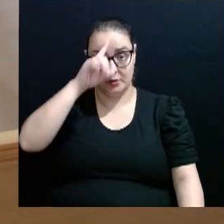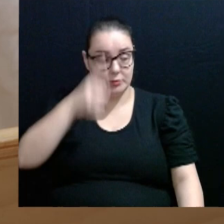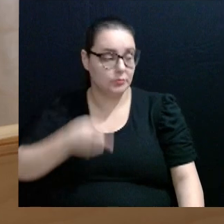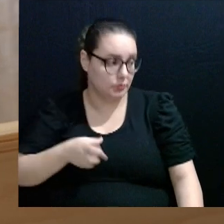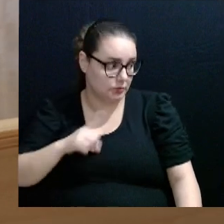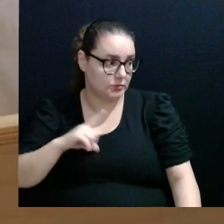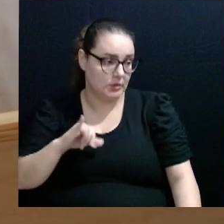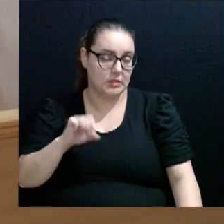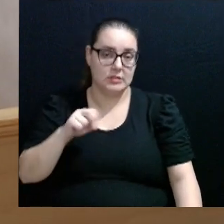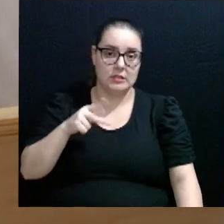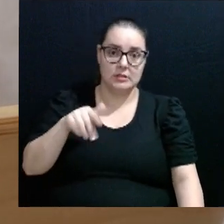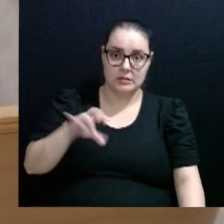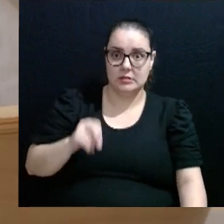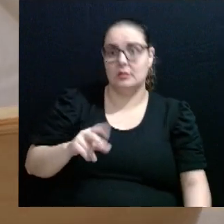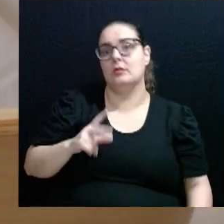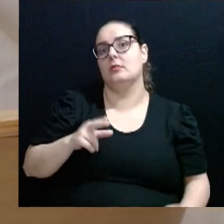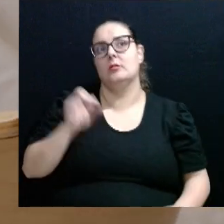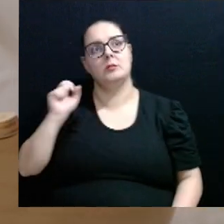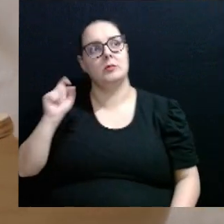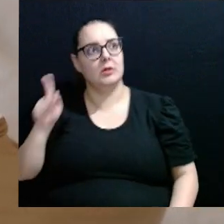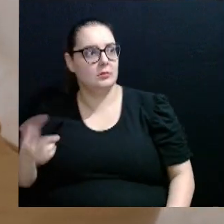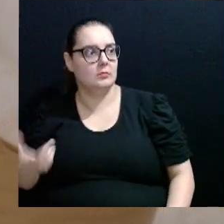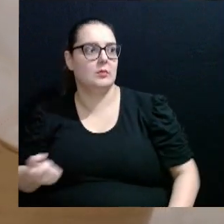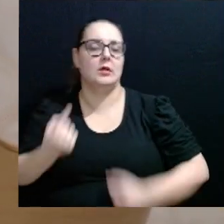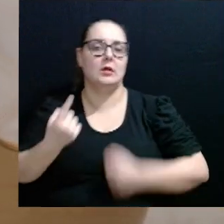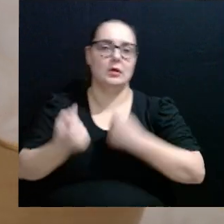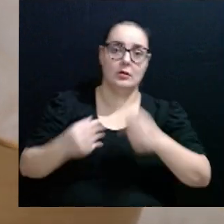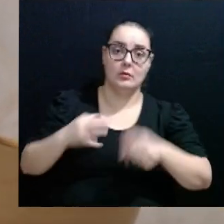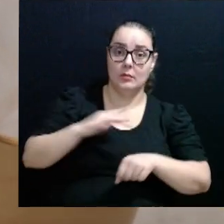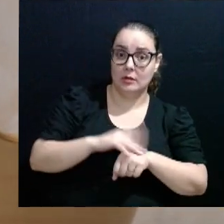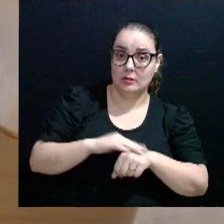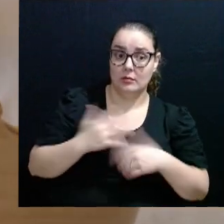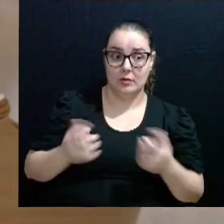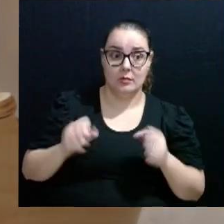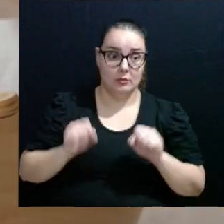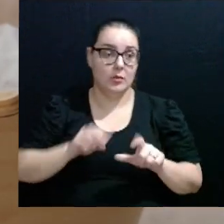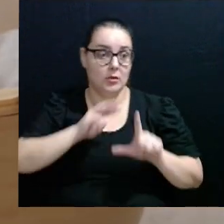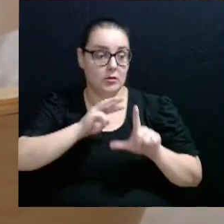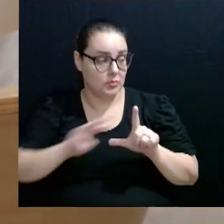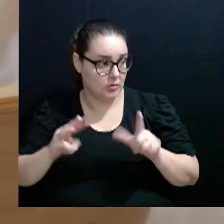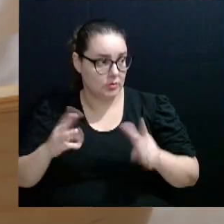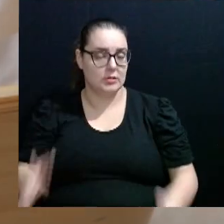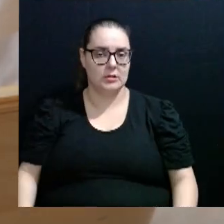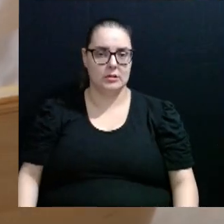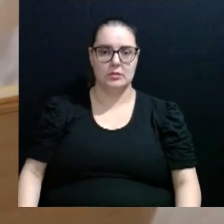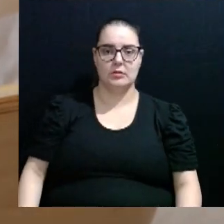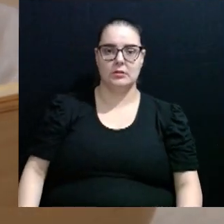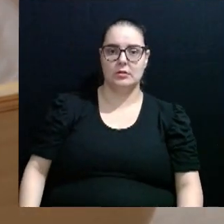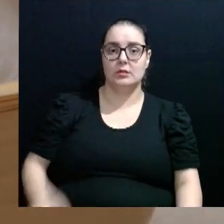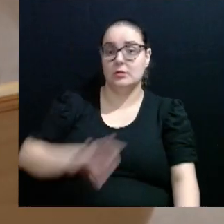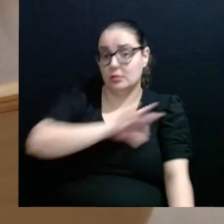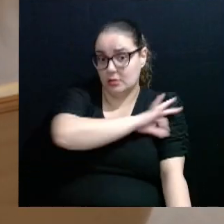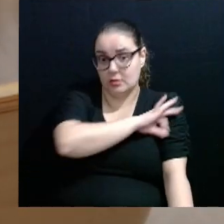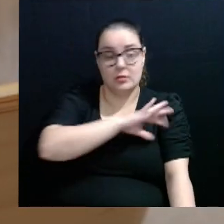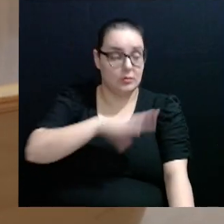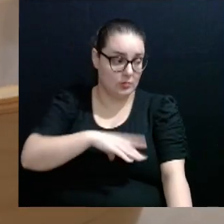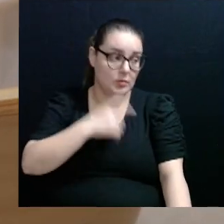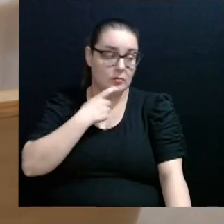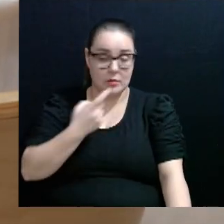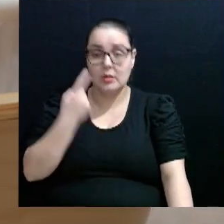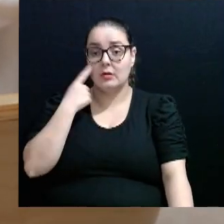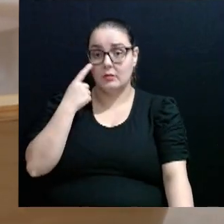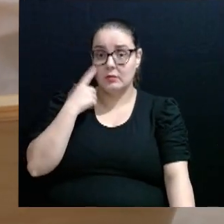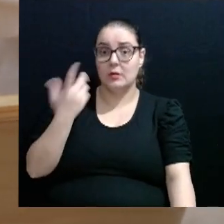como aposentado, algumas doenças, então ele pode entrar no site da prefeitura do município e verificar